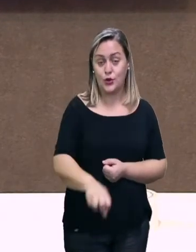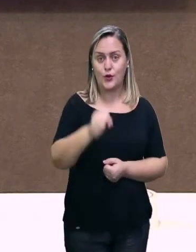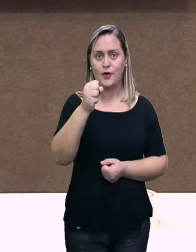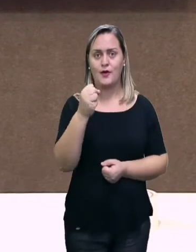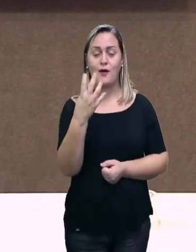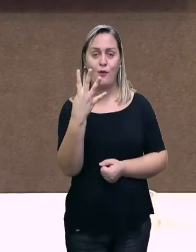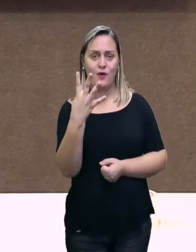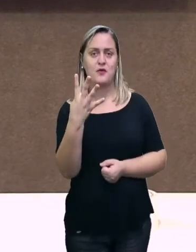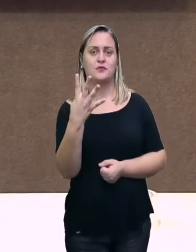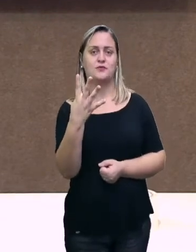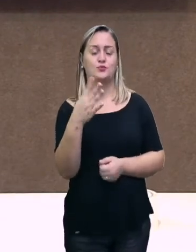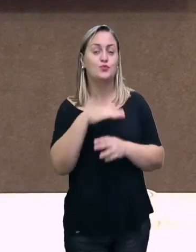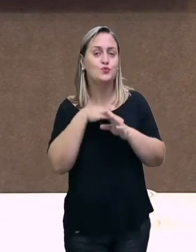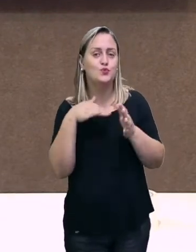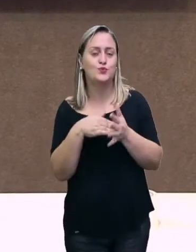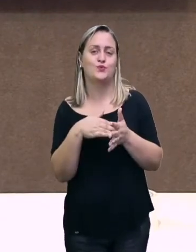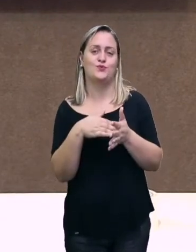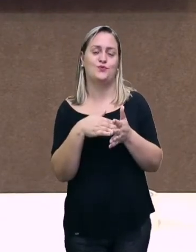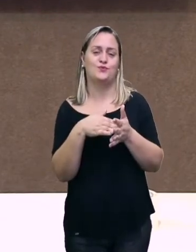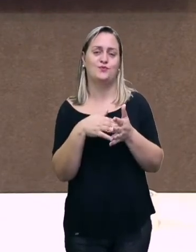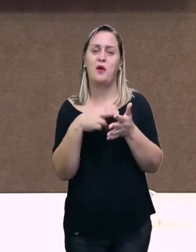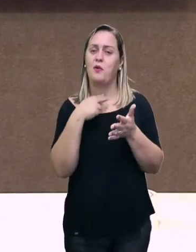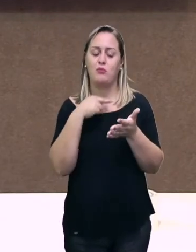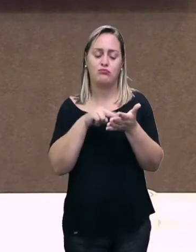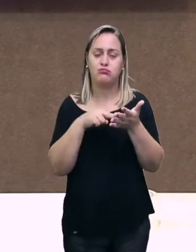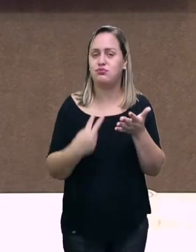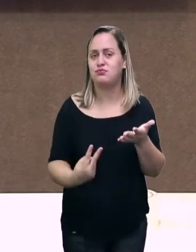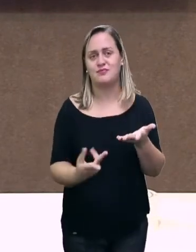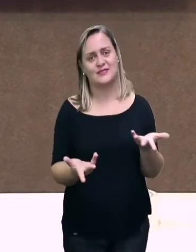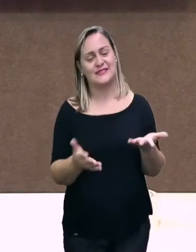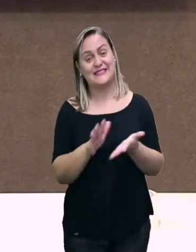Consegui. E a quinta e última,